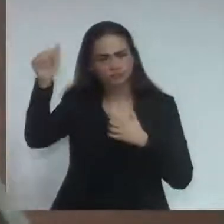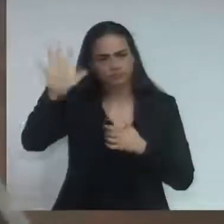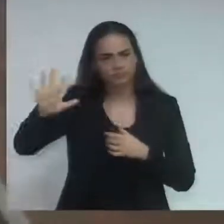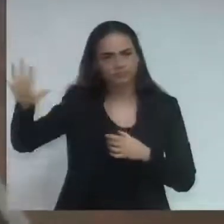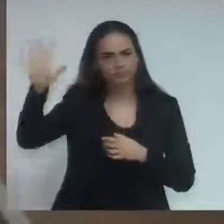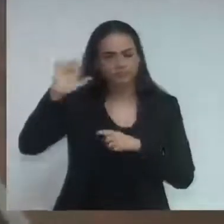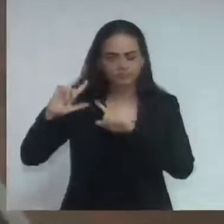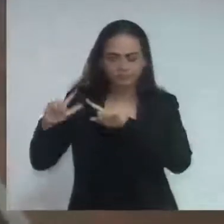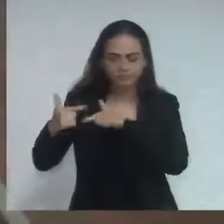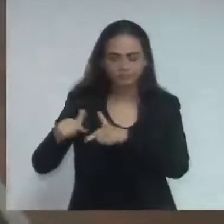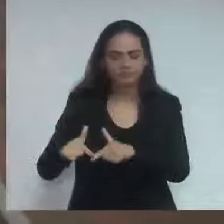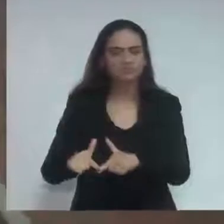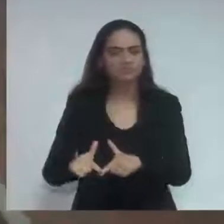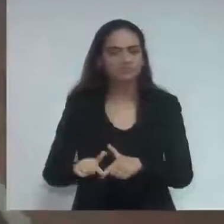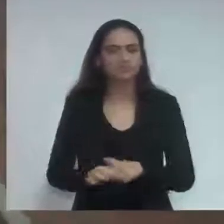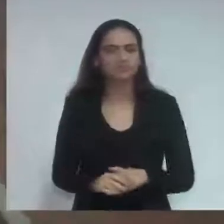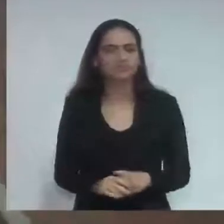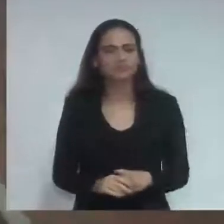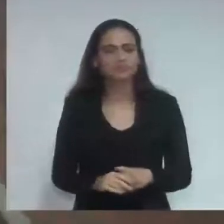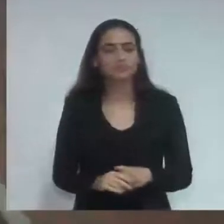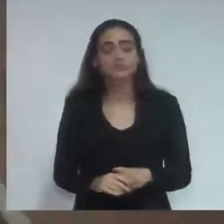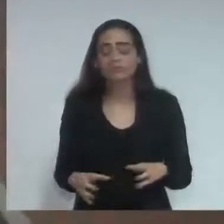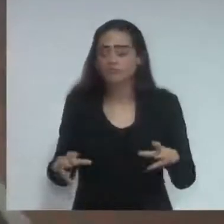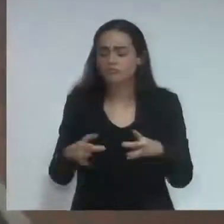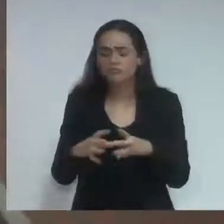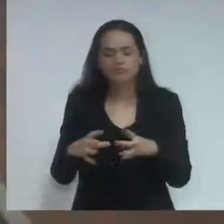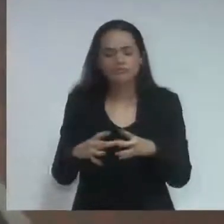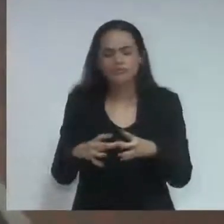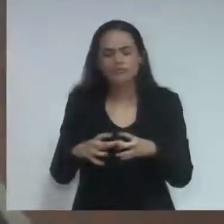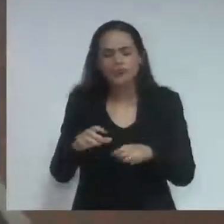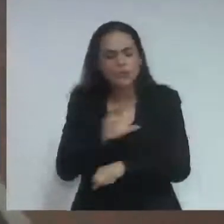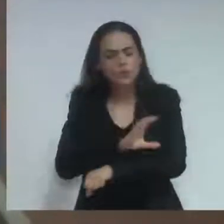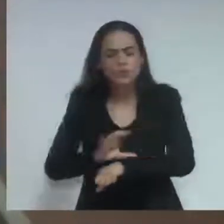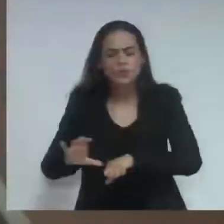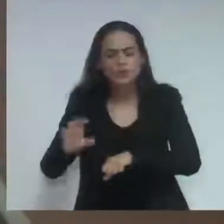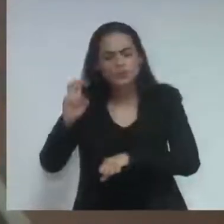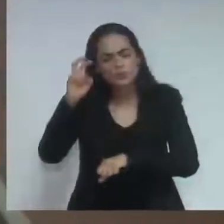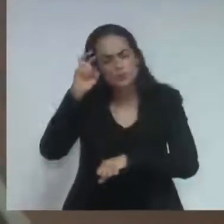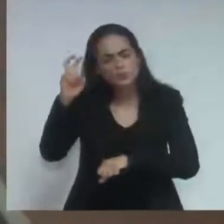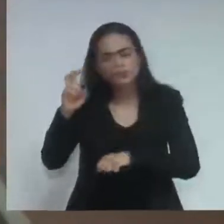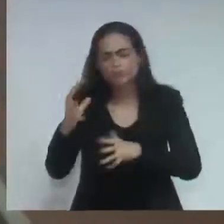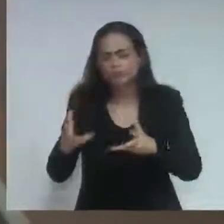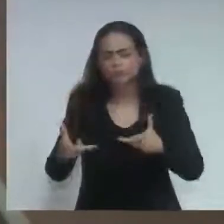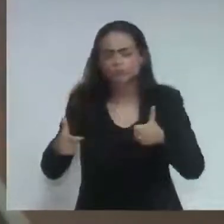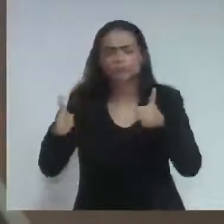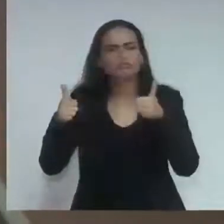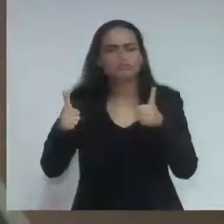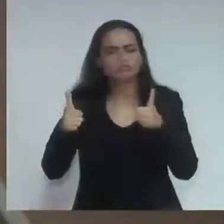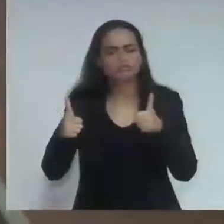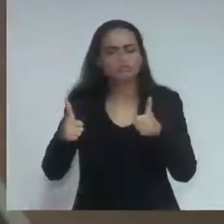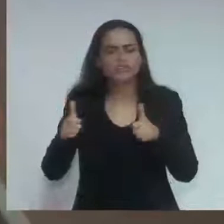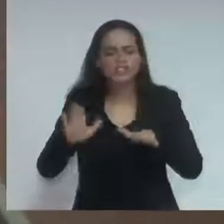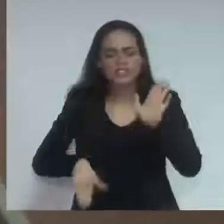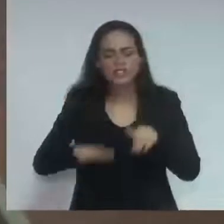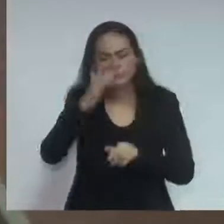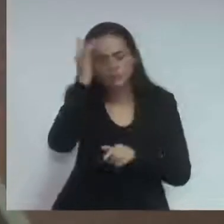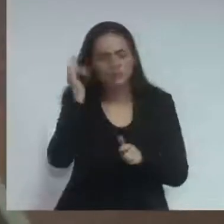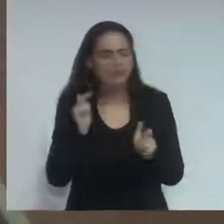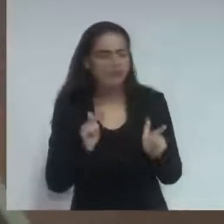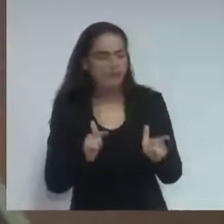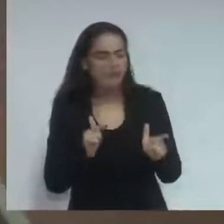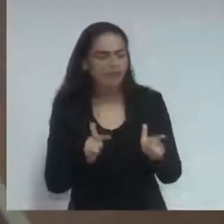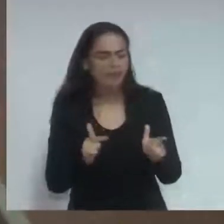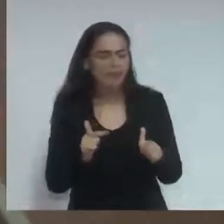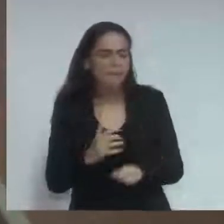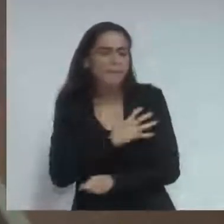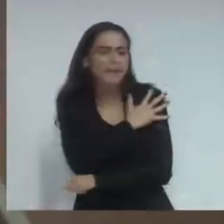riquíssima e um povo muitas vezes vítima de preconceitos, como a gente vê agora mesmo, pela opção política que fizeram. Por mais que eu tenha